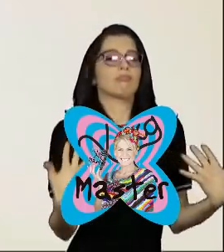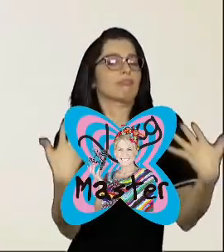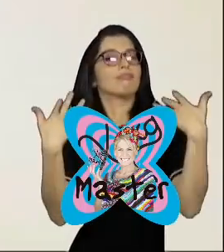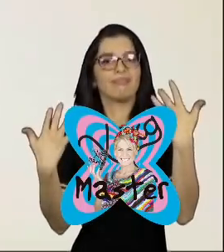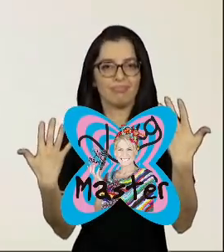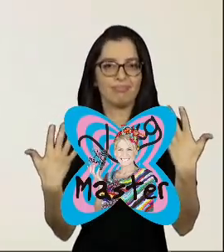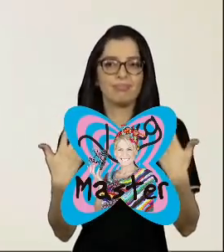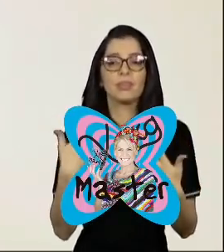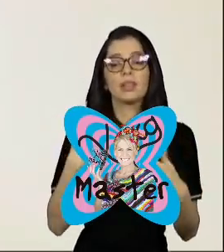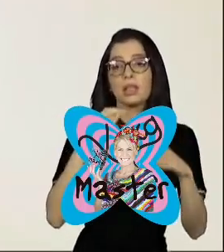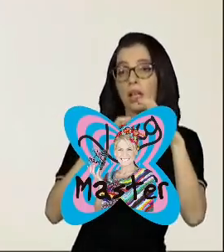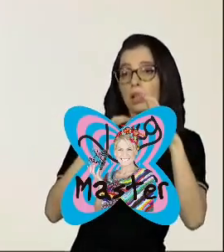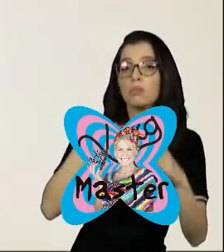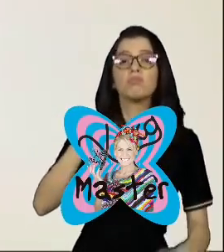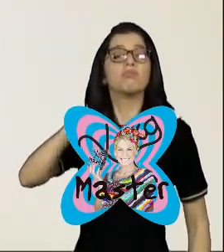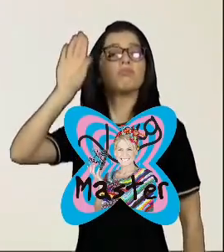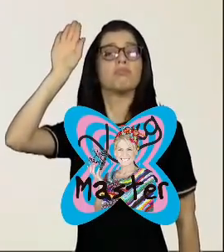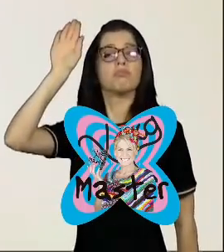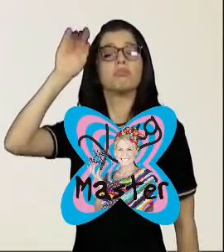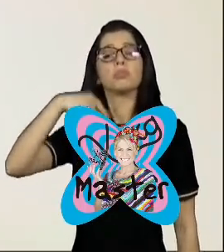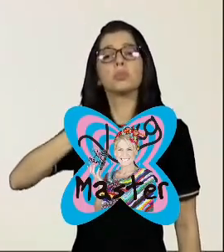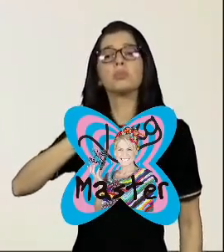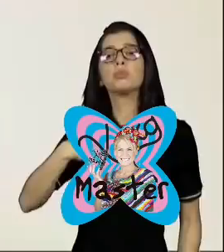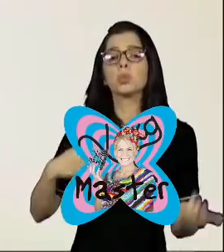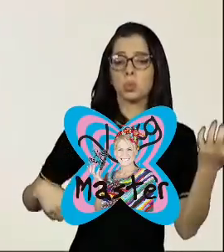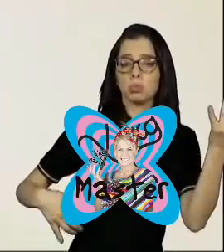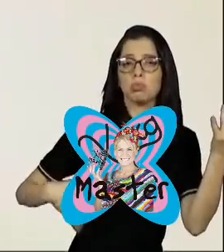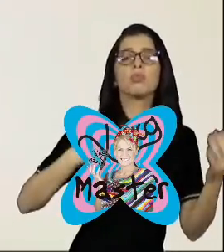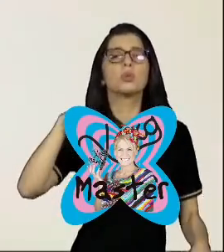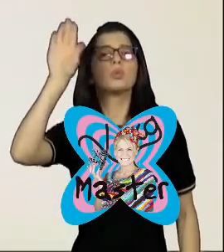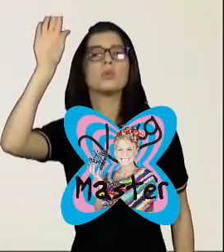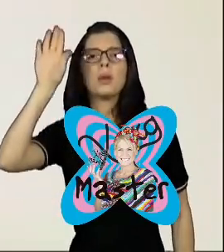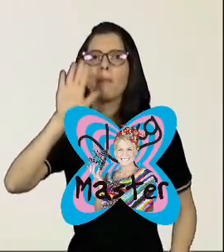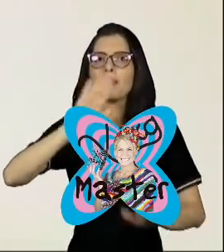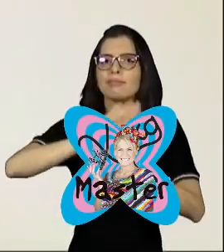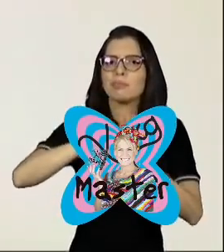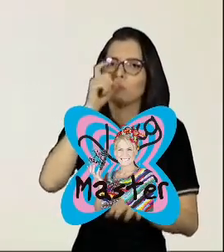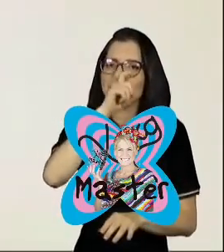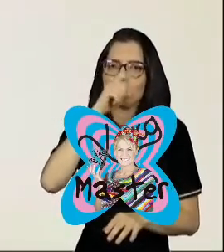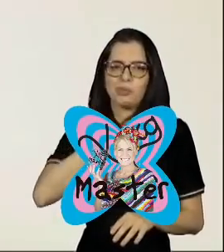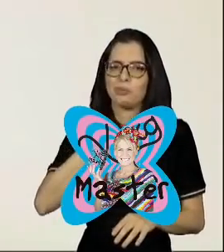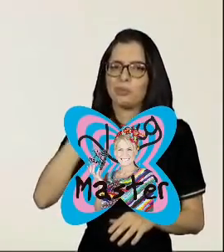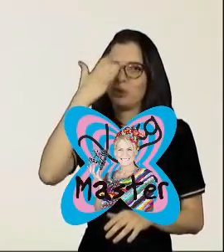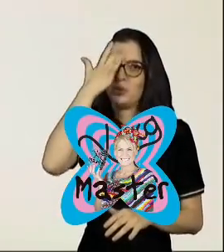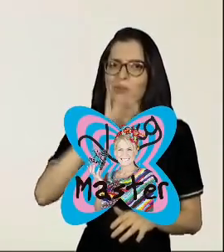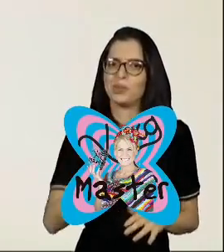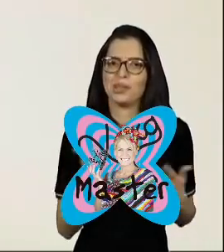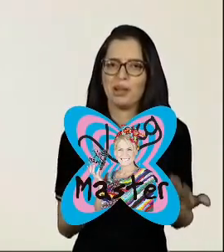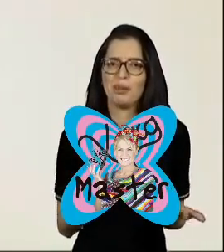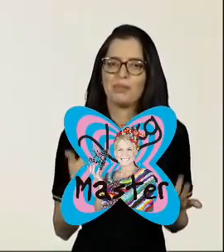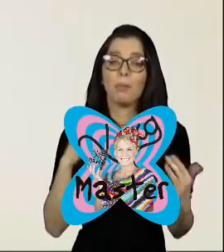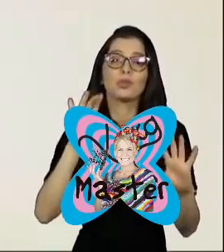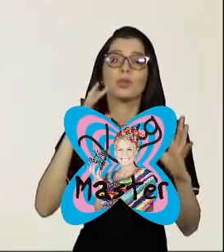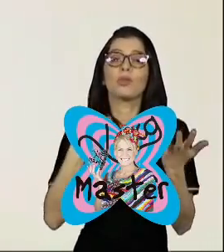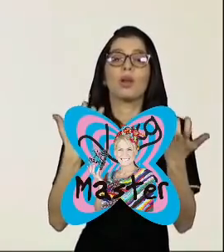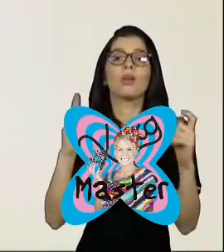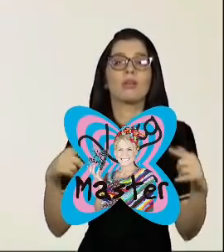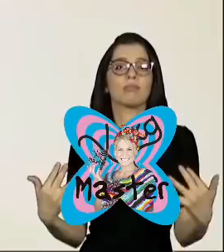alguém canta assim alguém tá com algum instrumento assim não tocava nada nunca dava nada mas botar a mão para cima para poder aparecer então a televisão